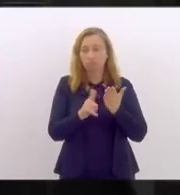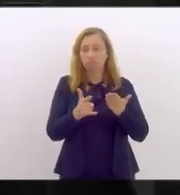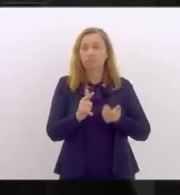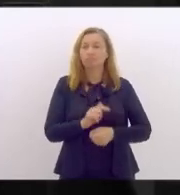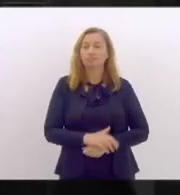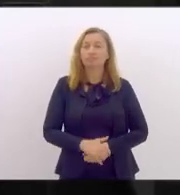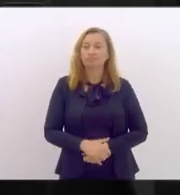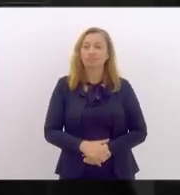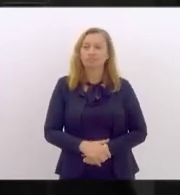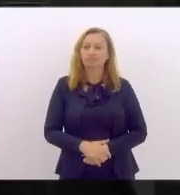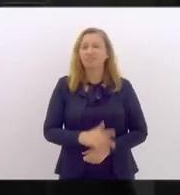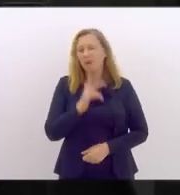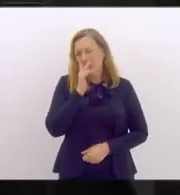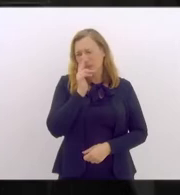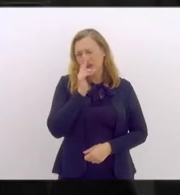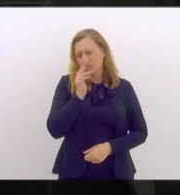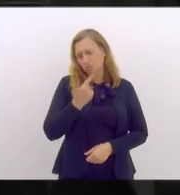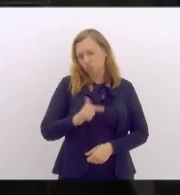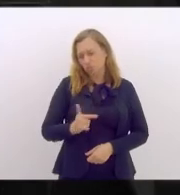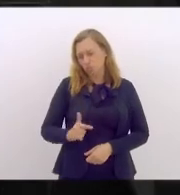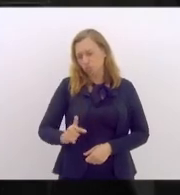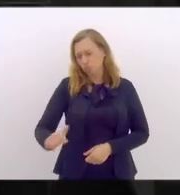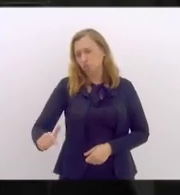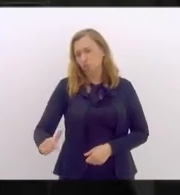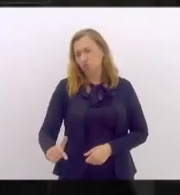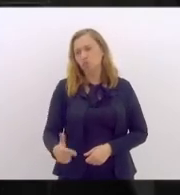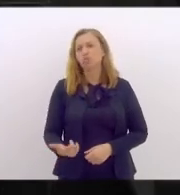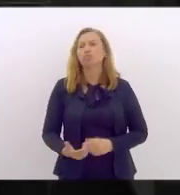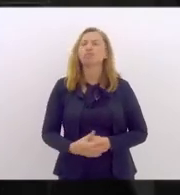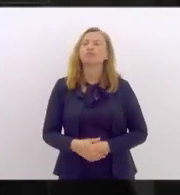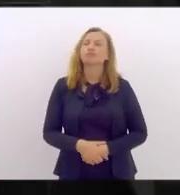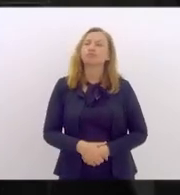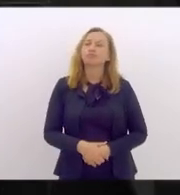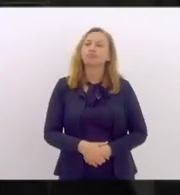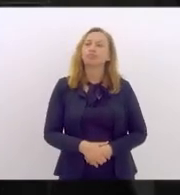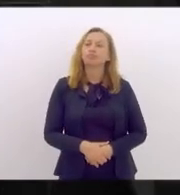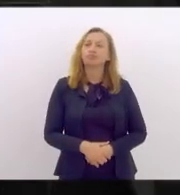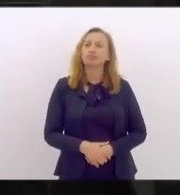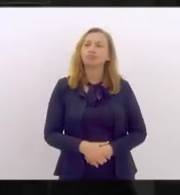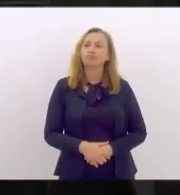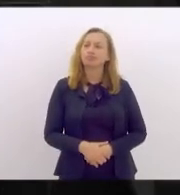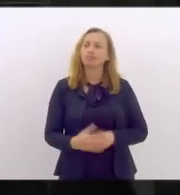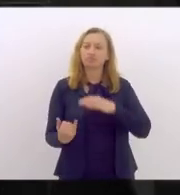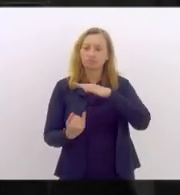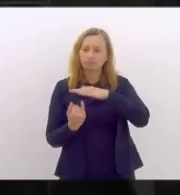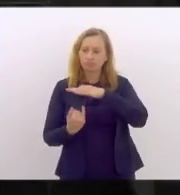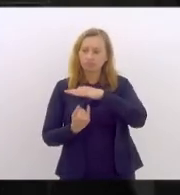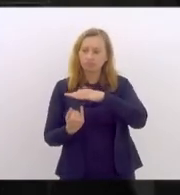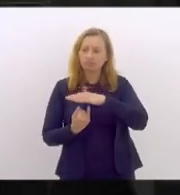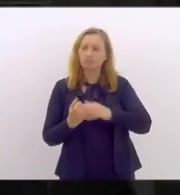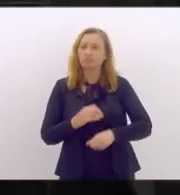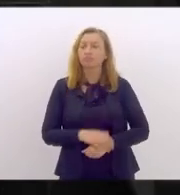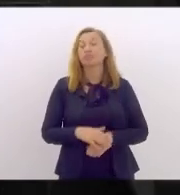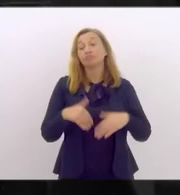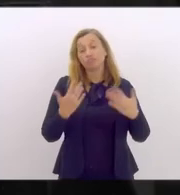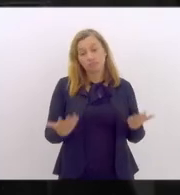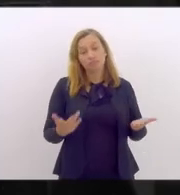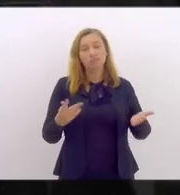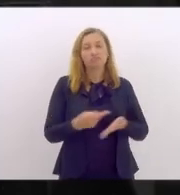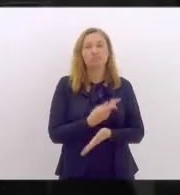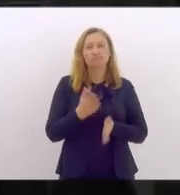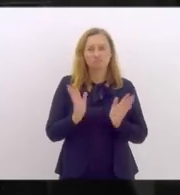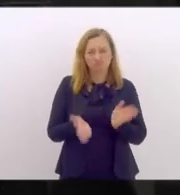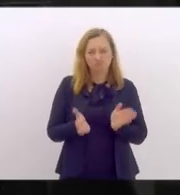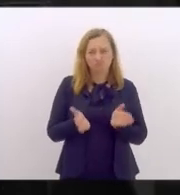Isso parece repercutir e produzir um efeito Cascata sobre instituições Então o que aconteceu